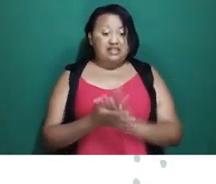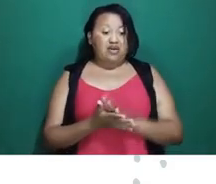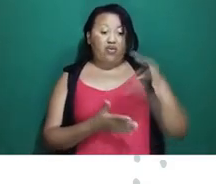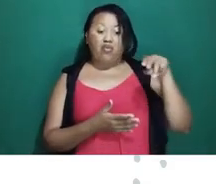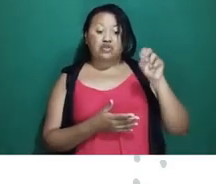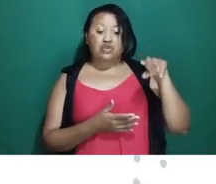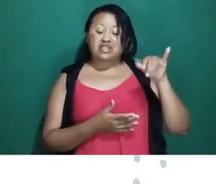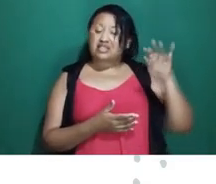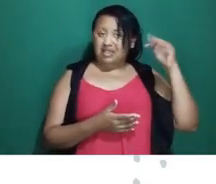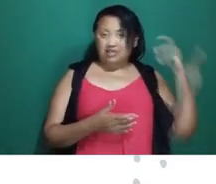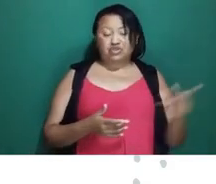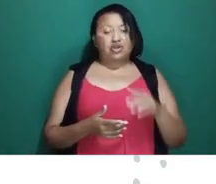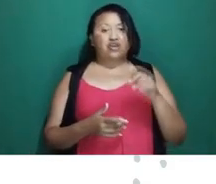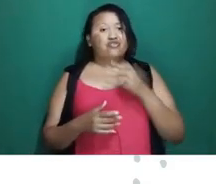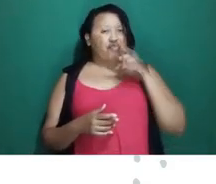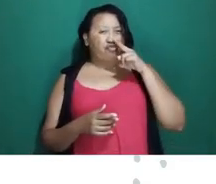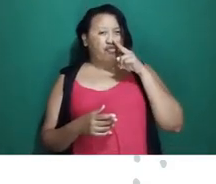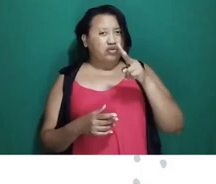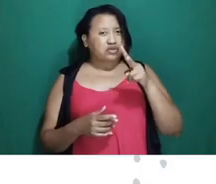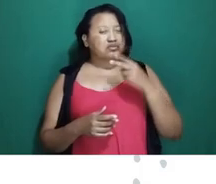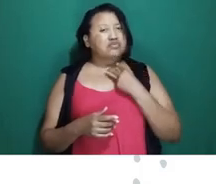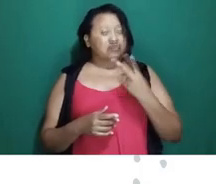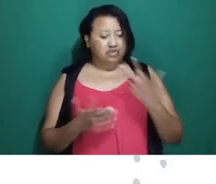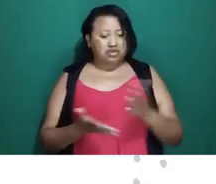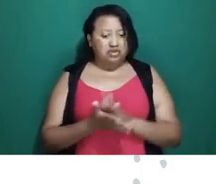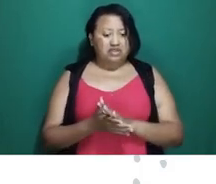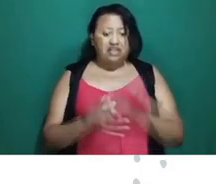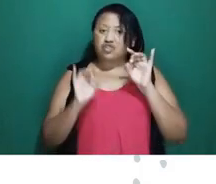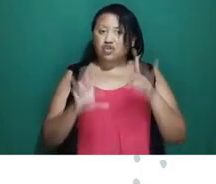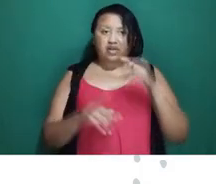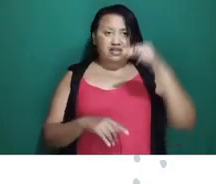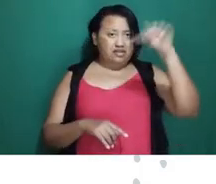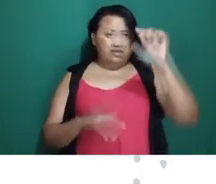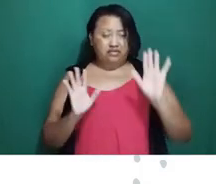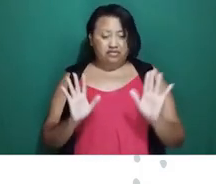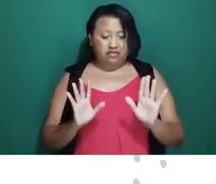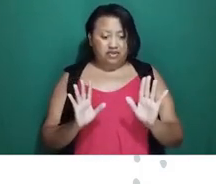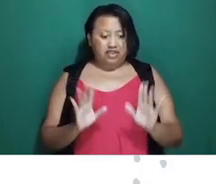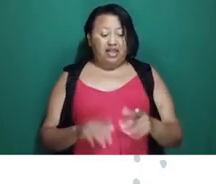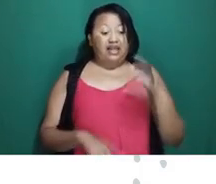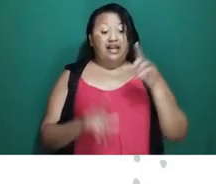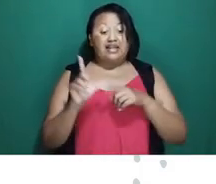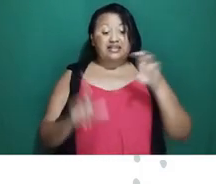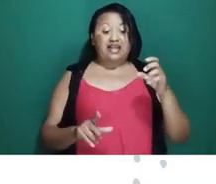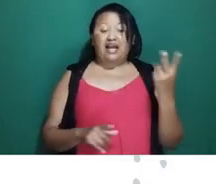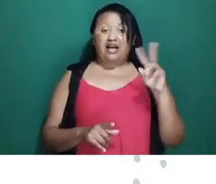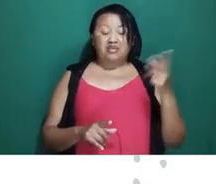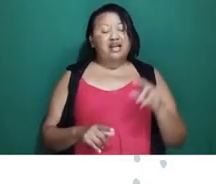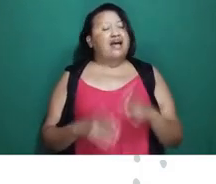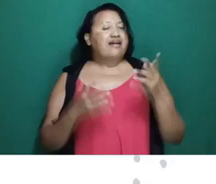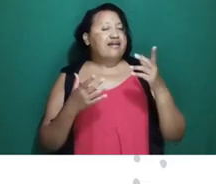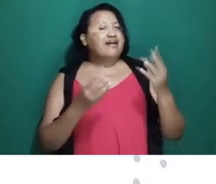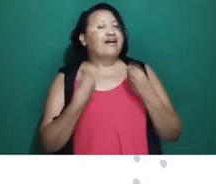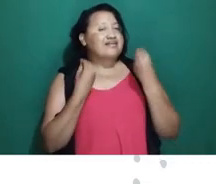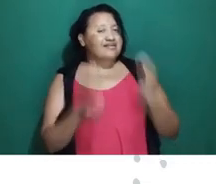é recebe acento gráfico e letra é ambas recebe acento gráfico porque possuem sentido próprio